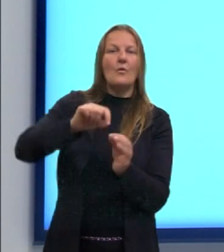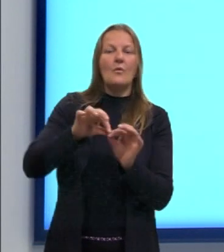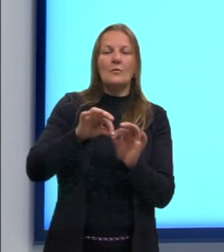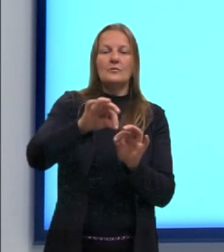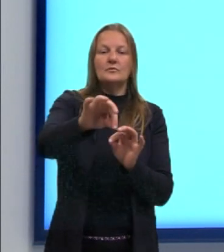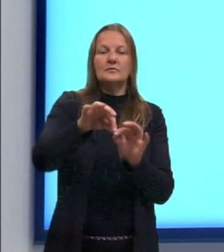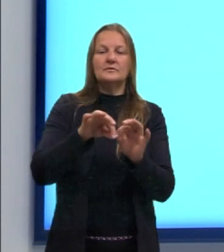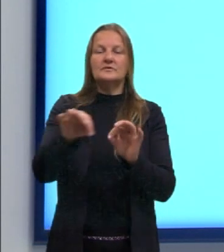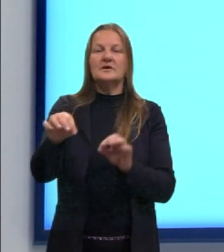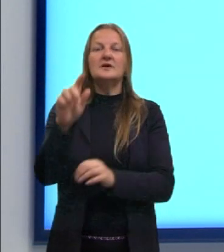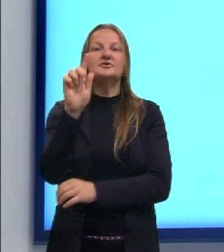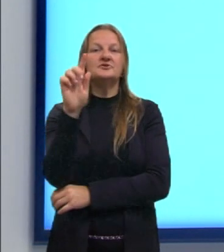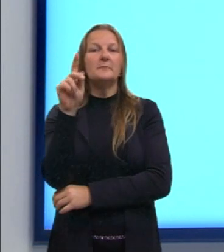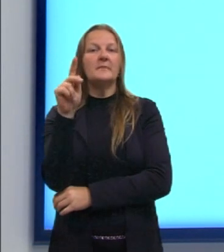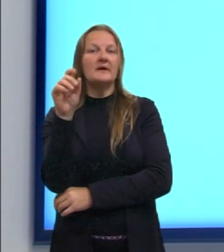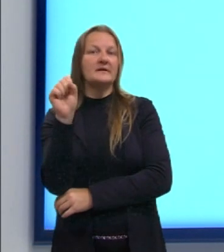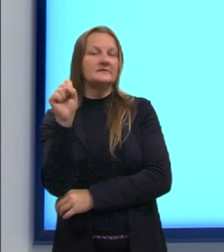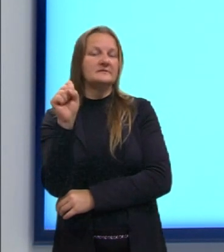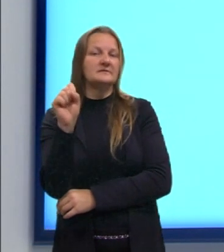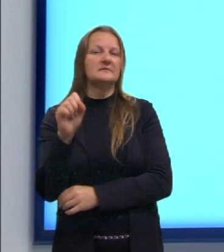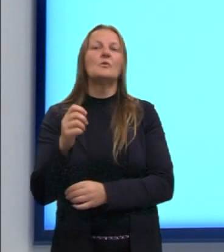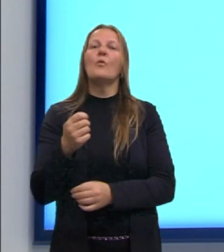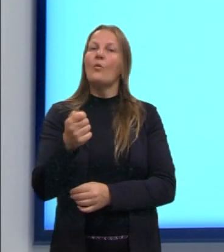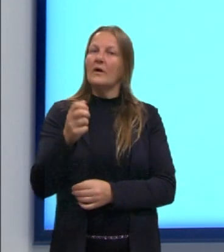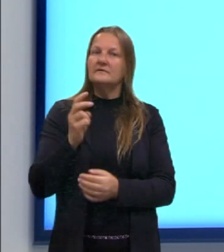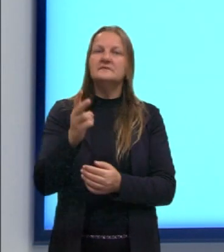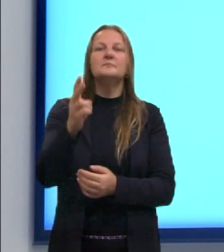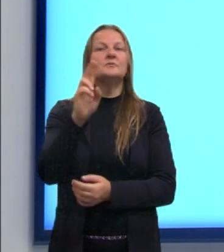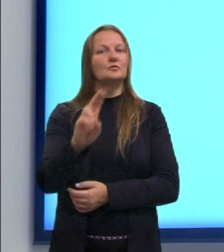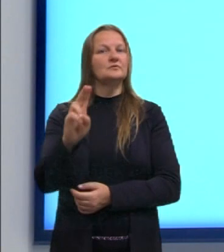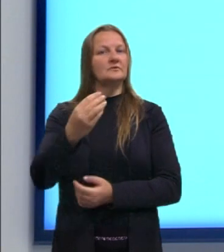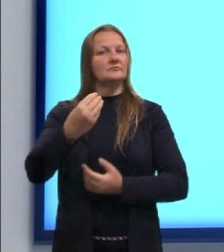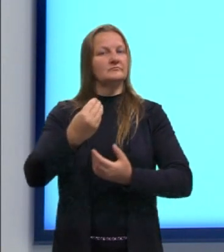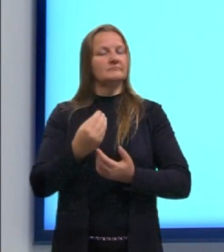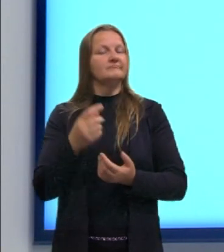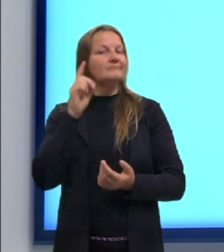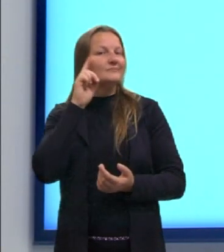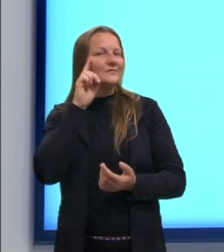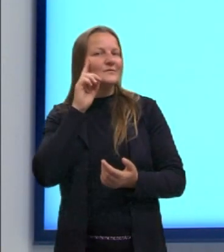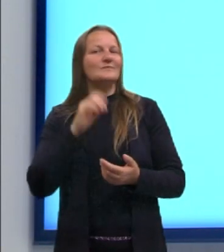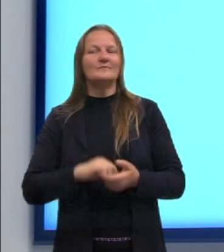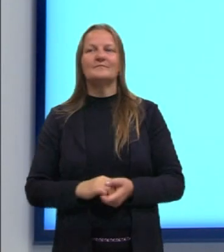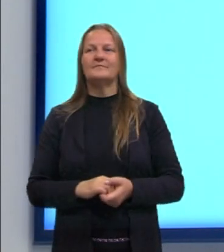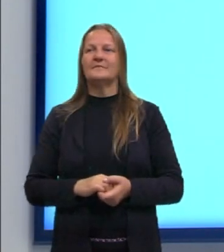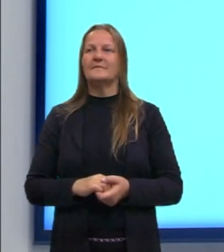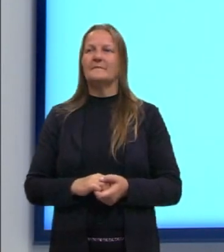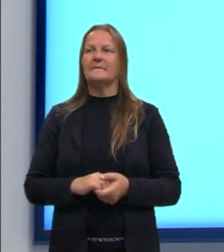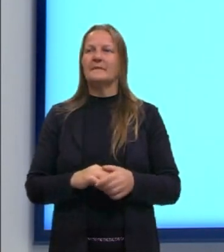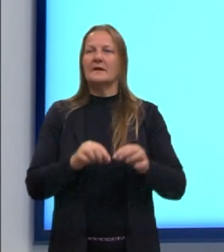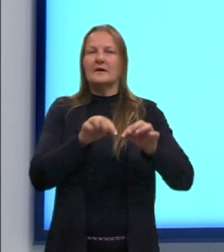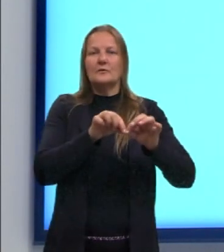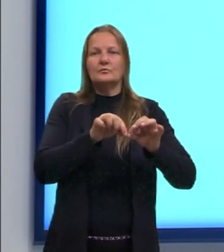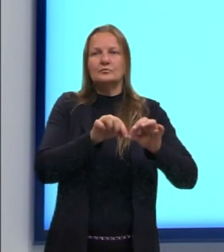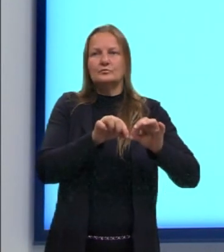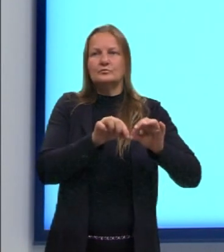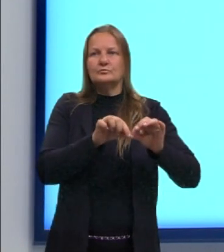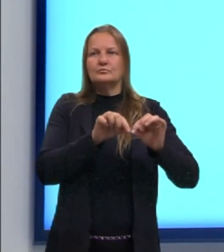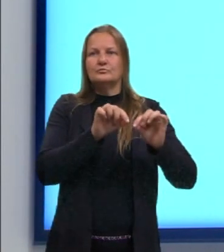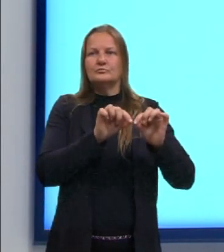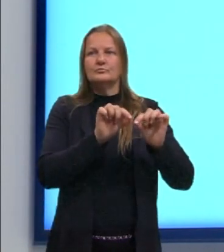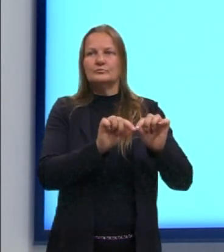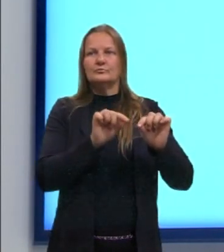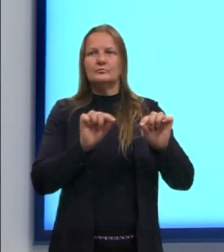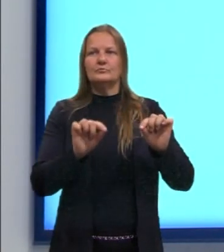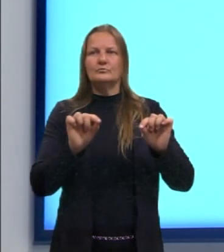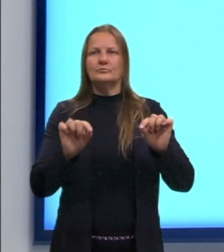que é para isso que a gente utiliza muitas vezes, né, o GPS. Aqui nós temos a imagem, então, de uma reta, marcados